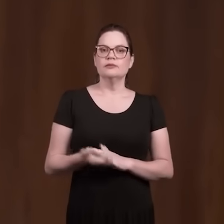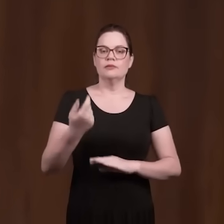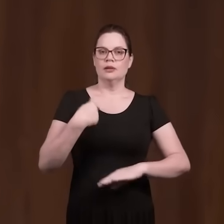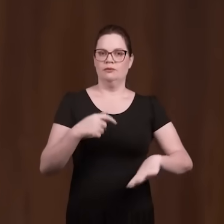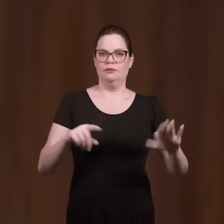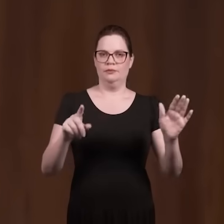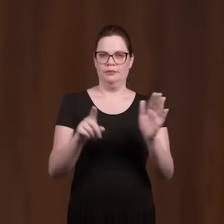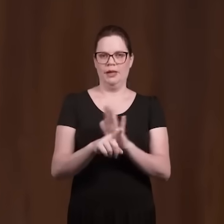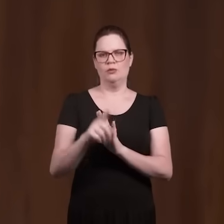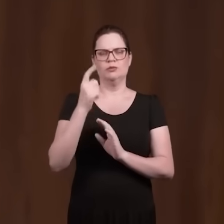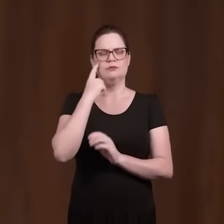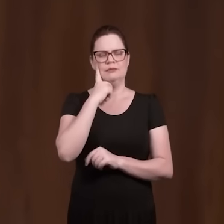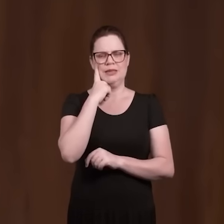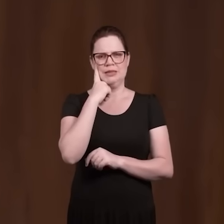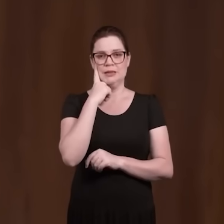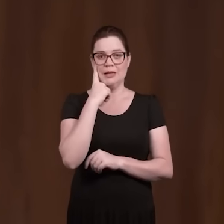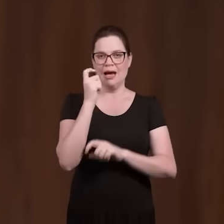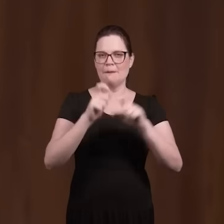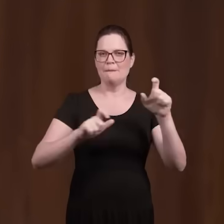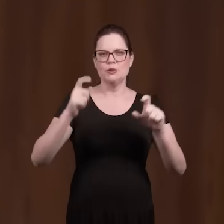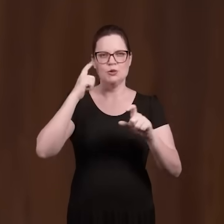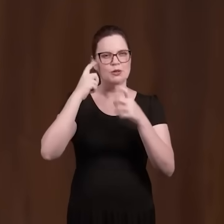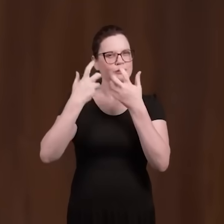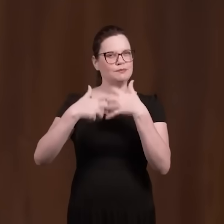Então, a pergunta que o irmão pode estar fazendo,